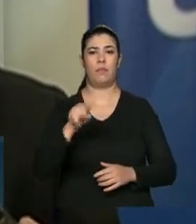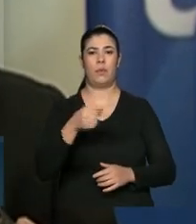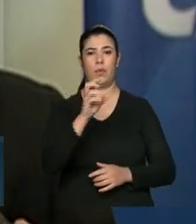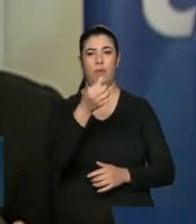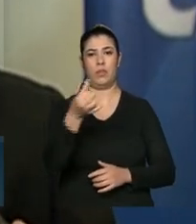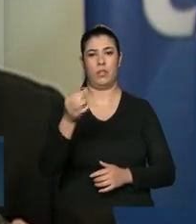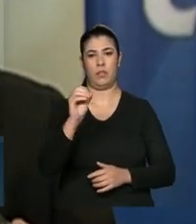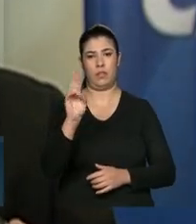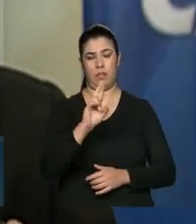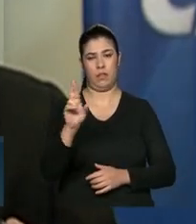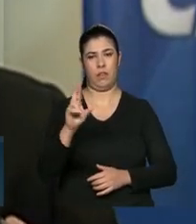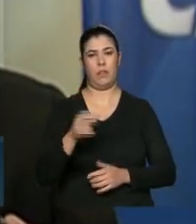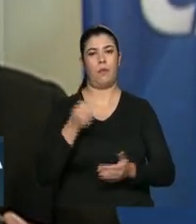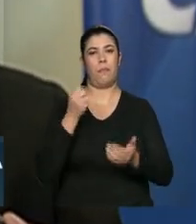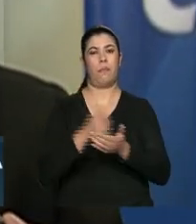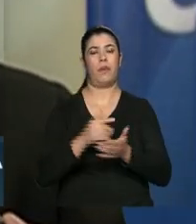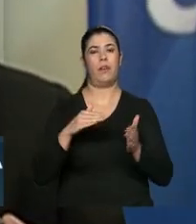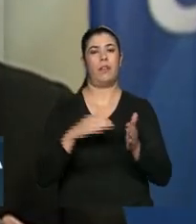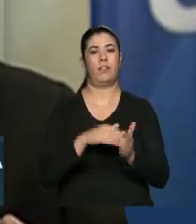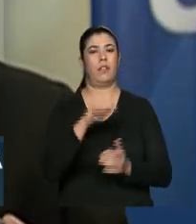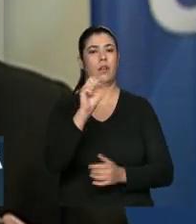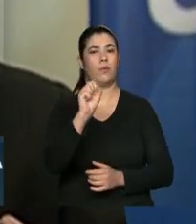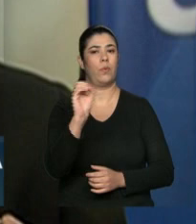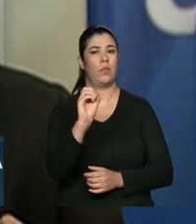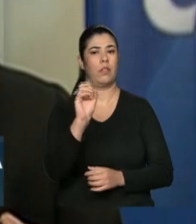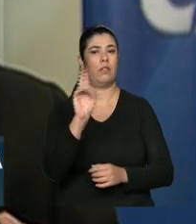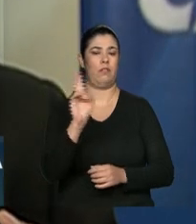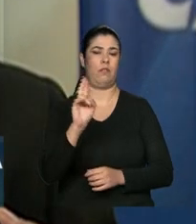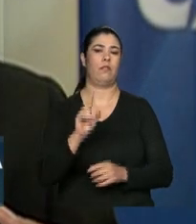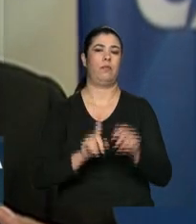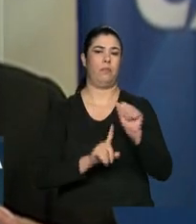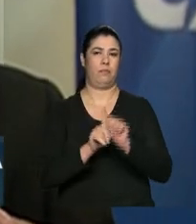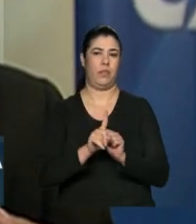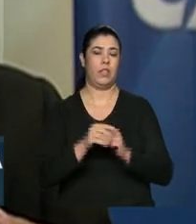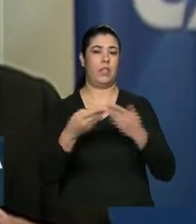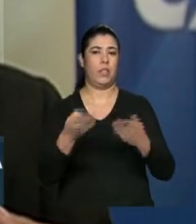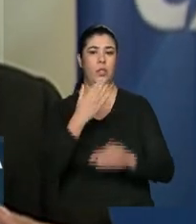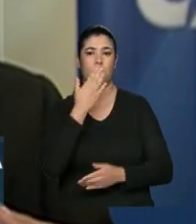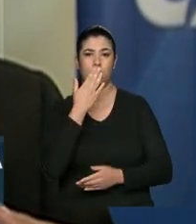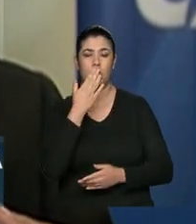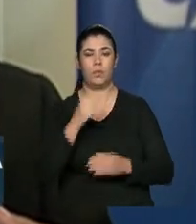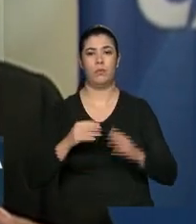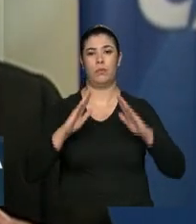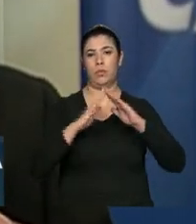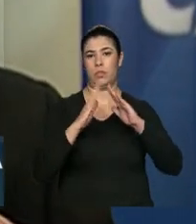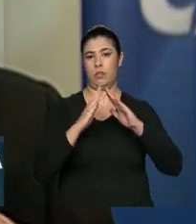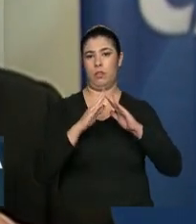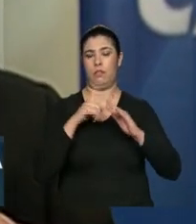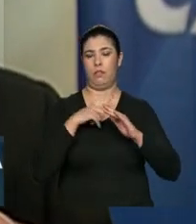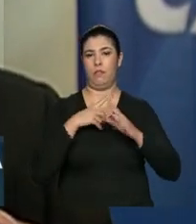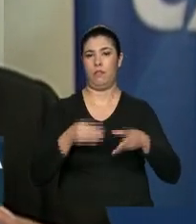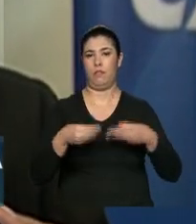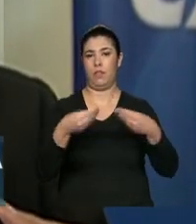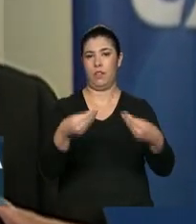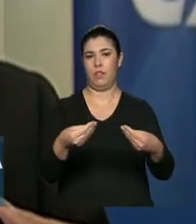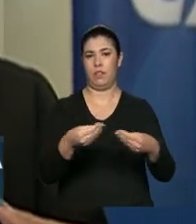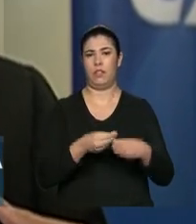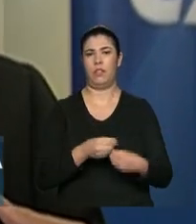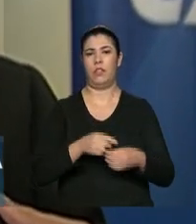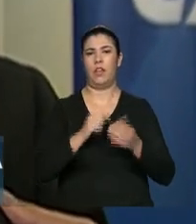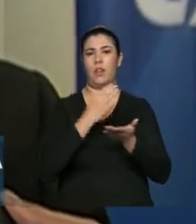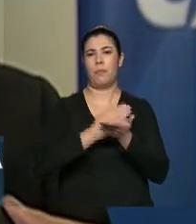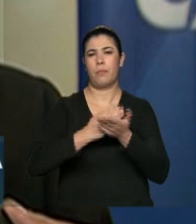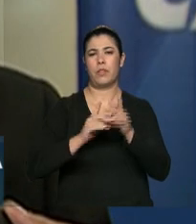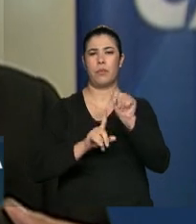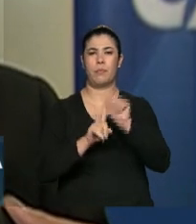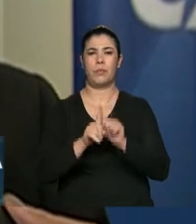prestação máxima vai até R$ 80,00. No caso específico dos empreendimentos que nós estamos entregando amanhã, essa prestação fica em torno de R$